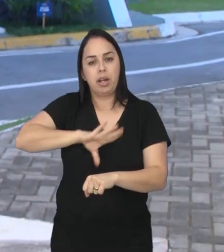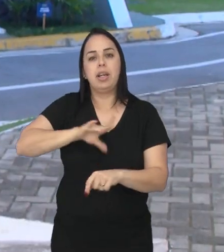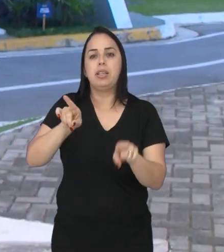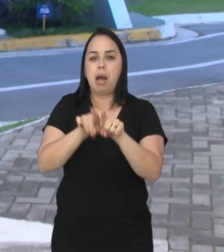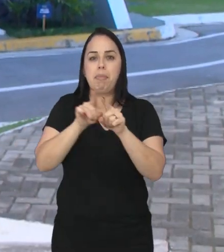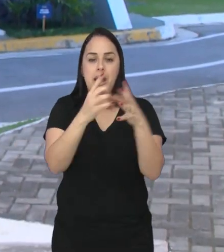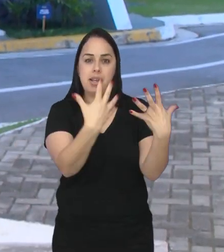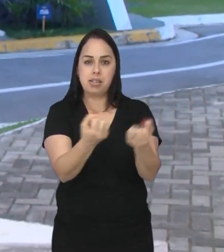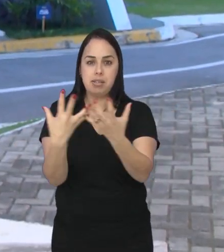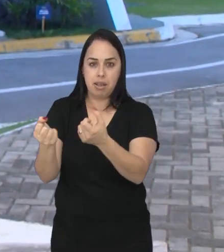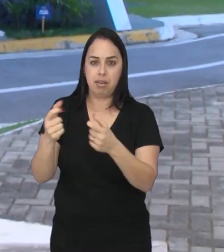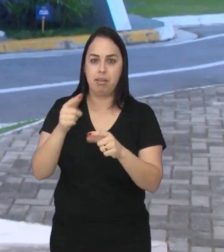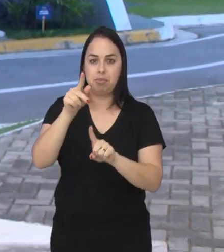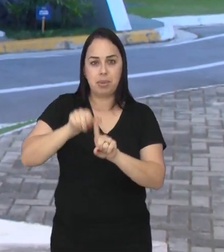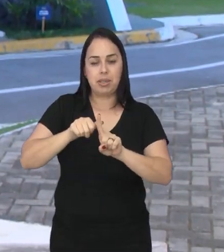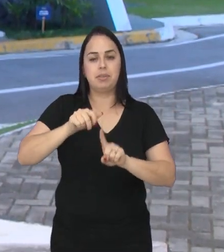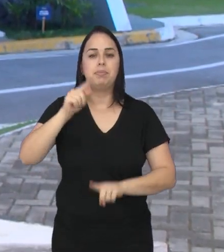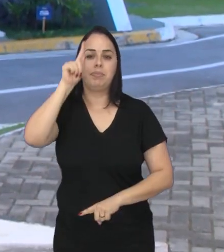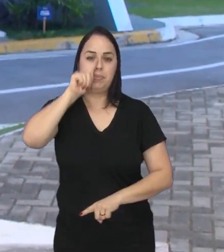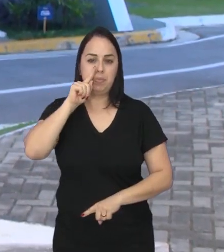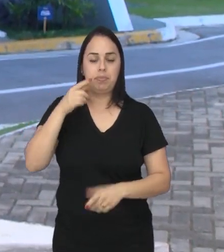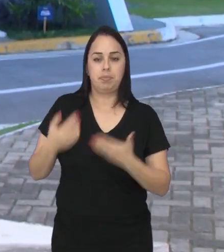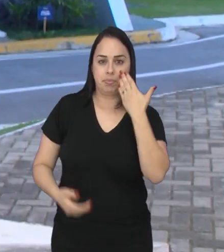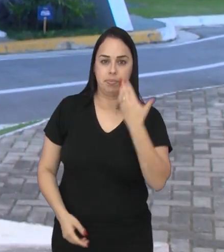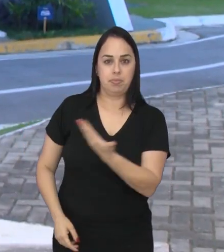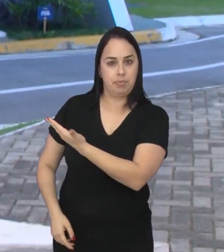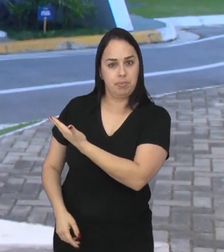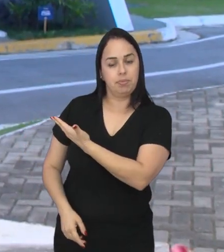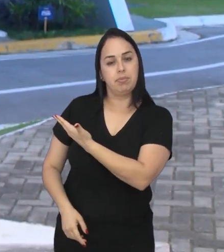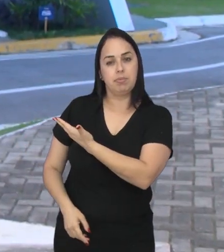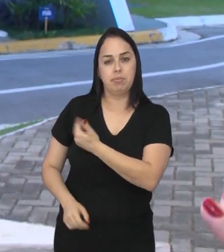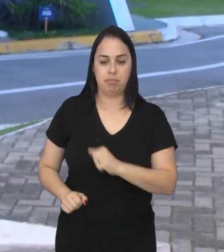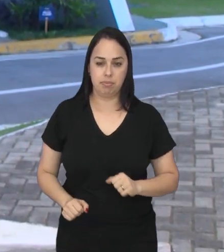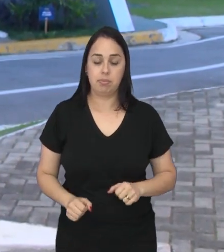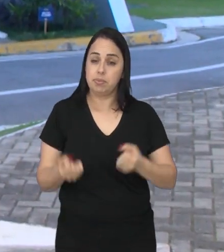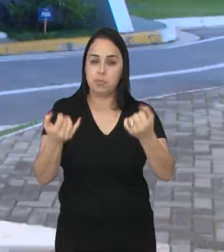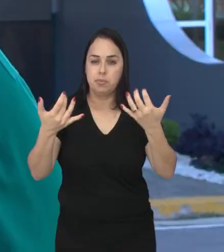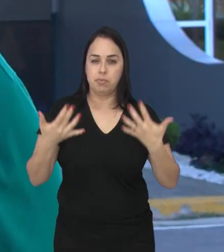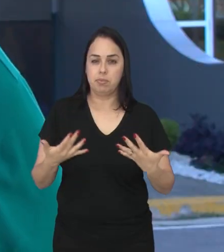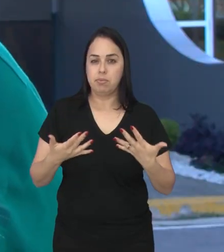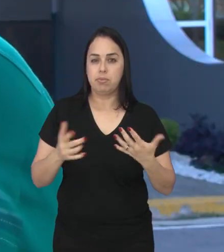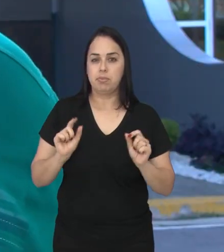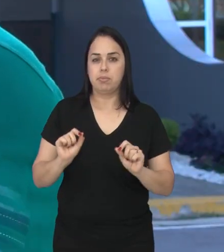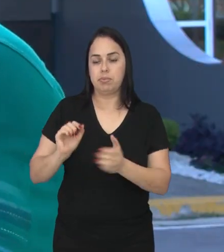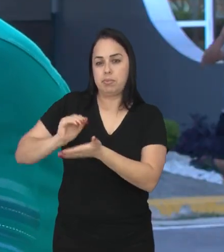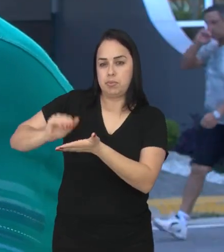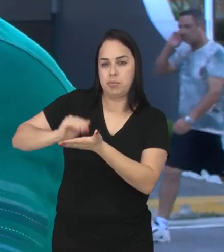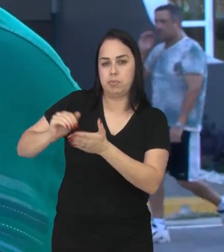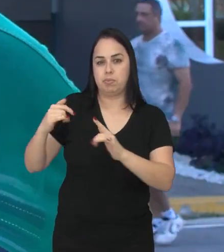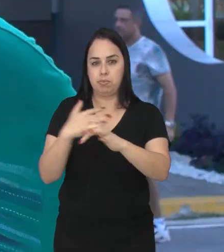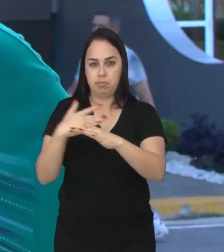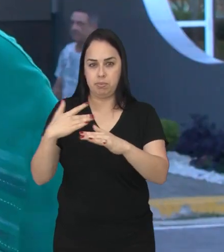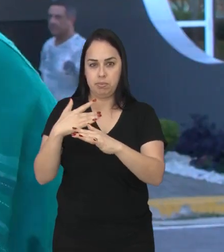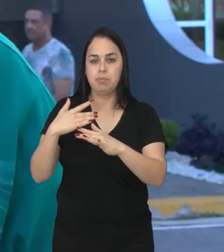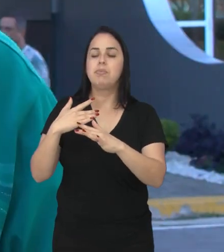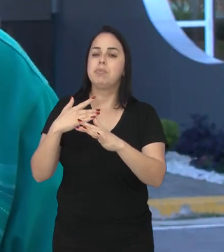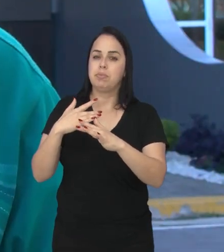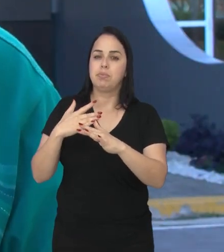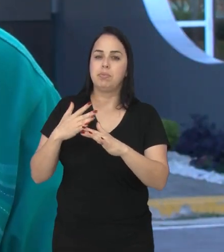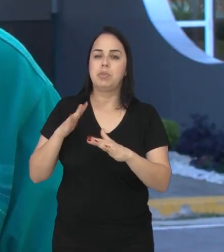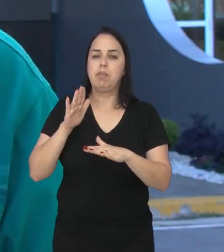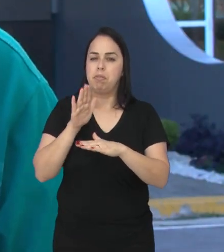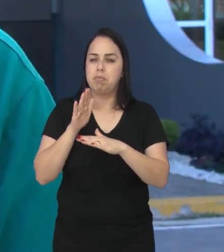Cássio Urano que é diretor operacional de trânsito e Transportes da prefeitura explica que a secretaria de mobilidade